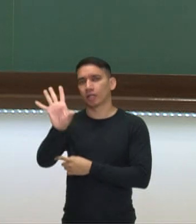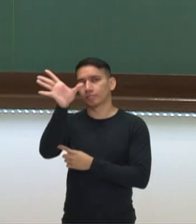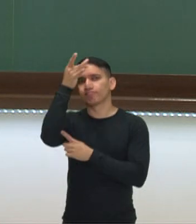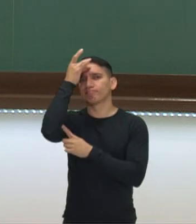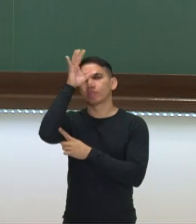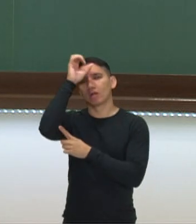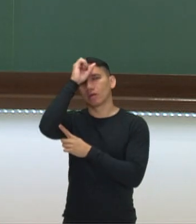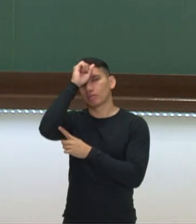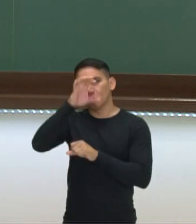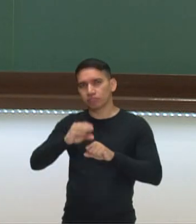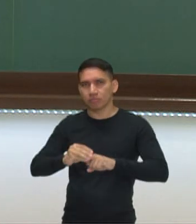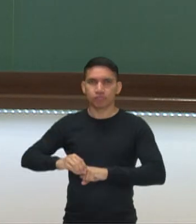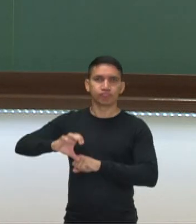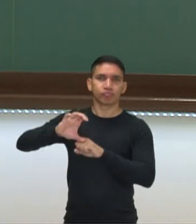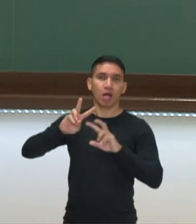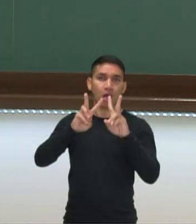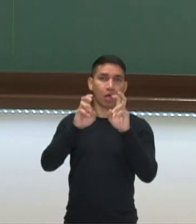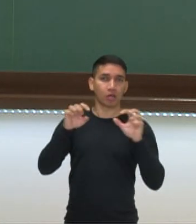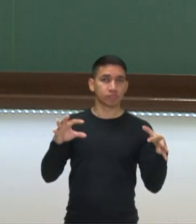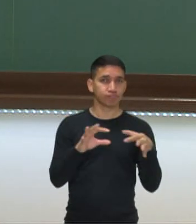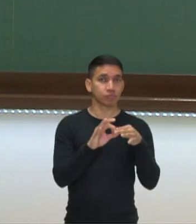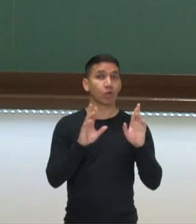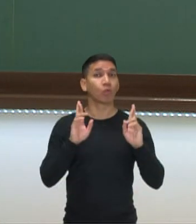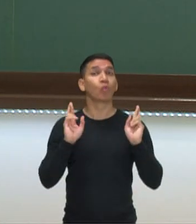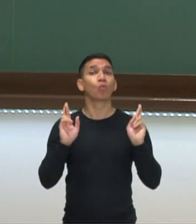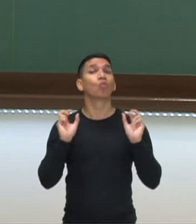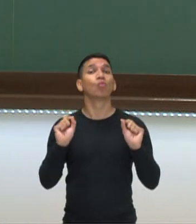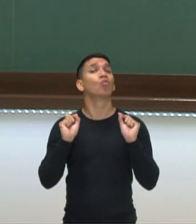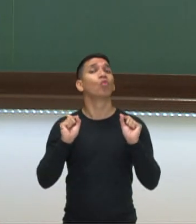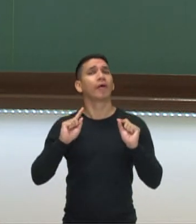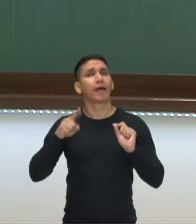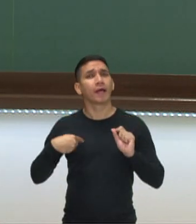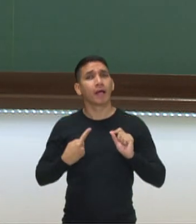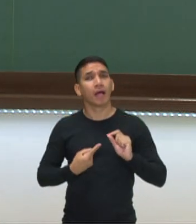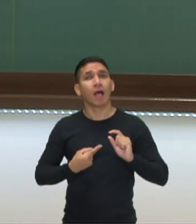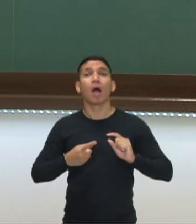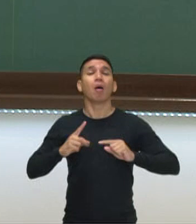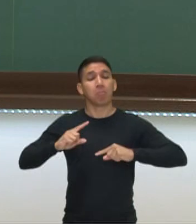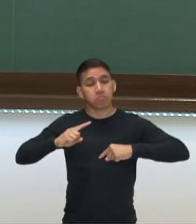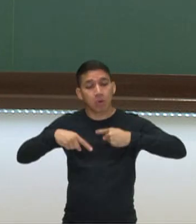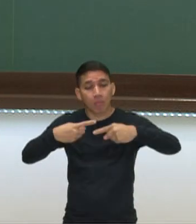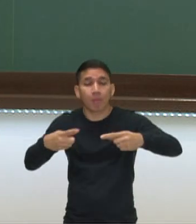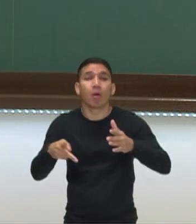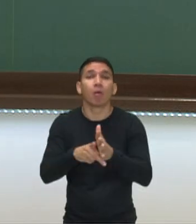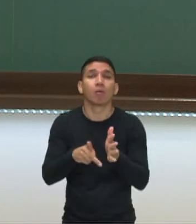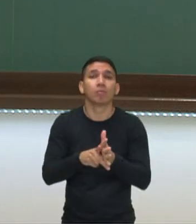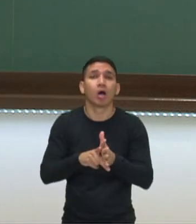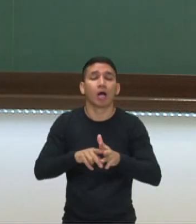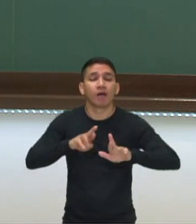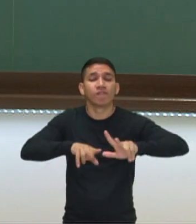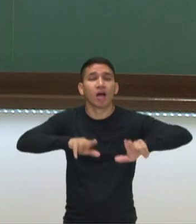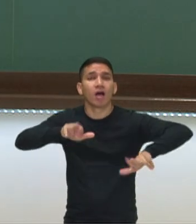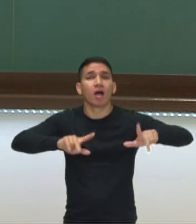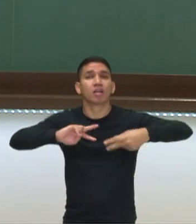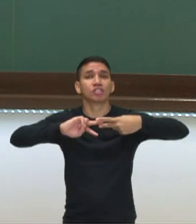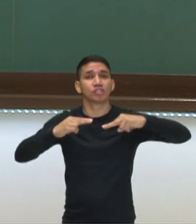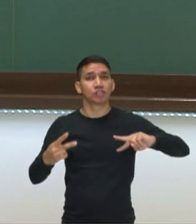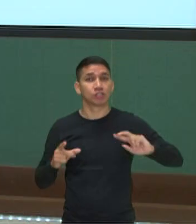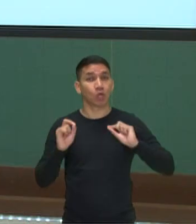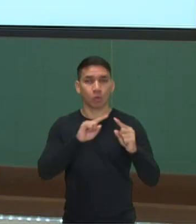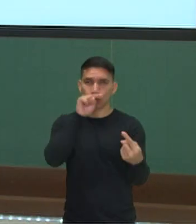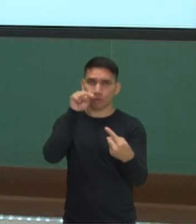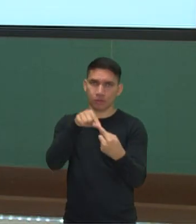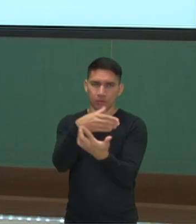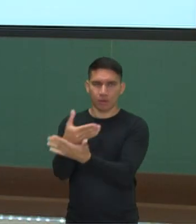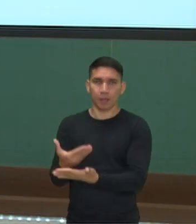bom conhecimento a respeito sobre reprodução e variabilidade genética. Então, os